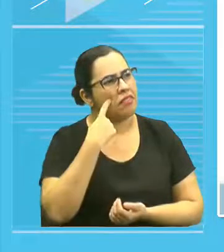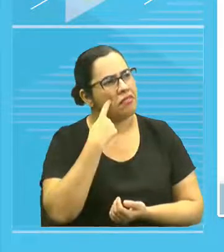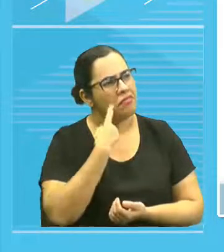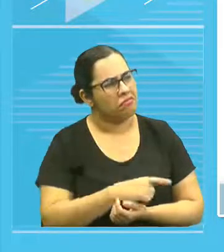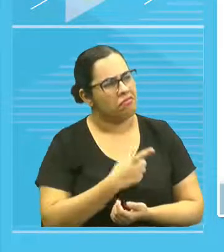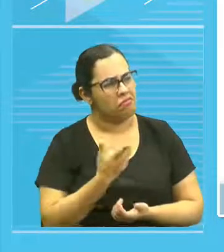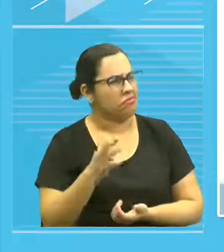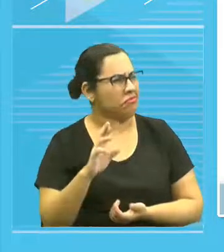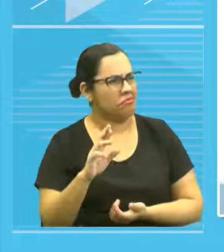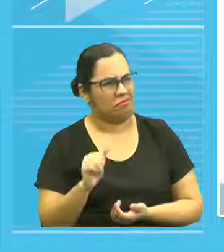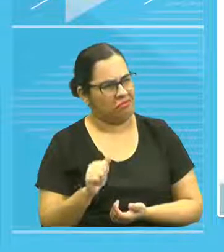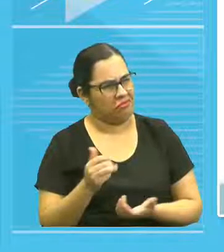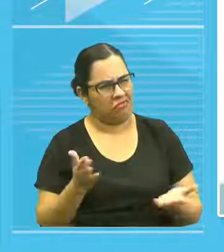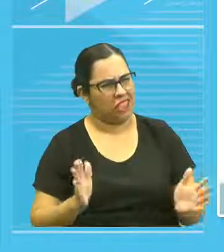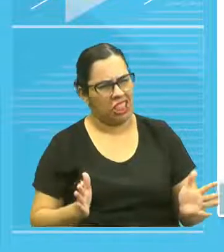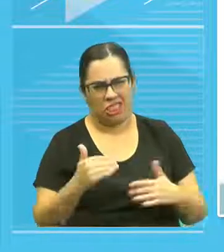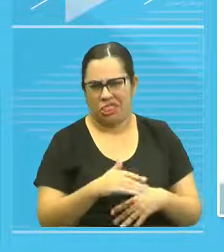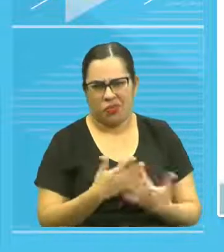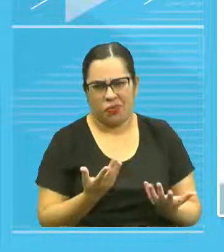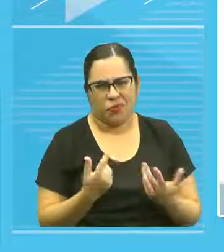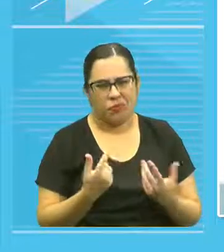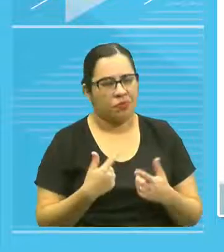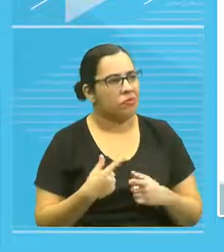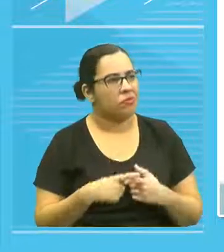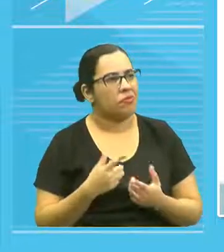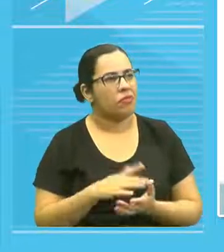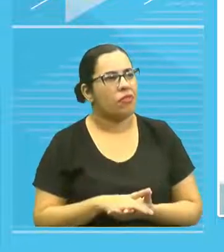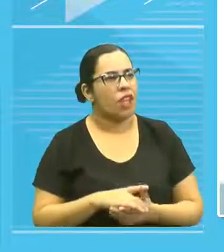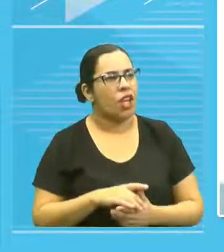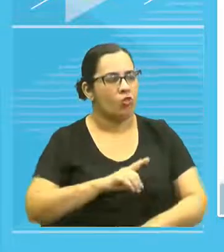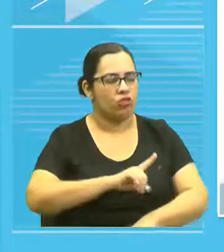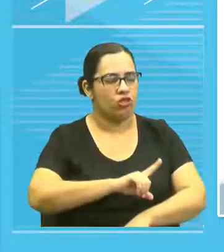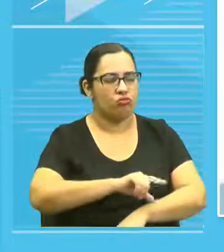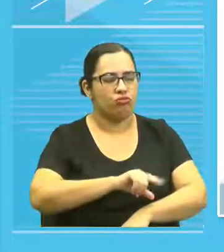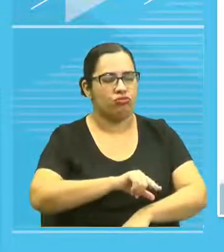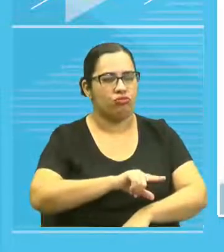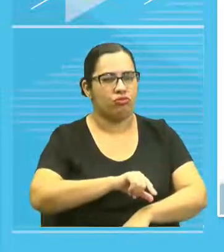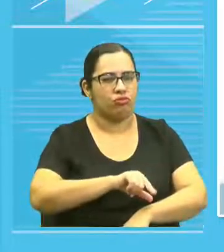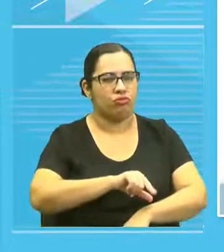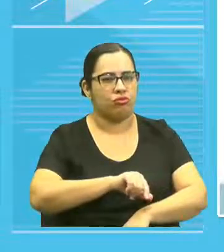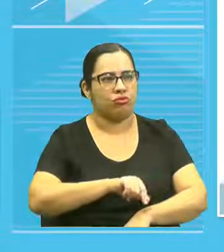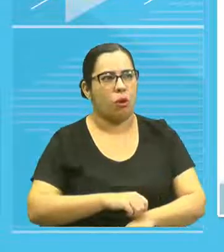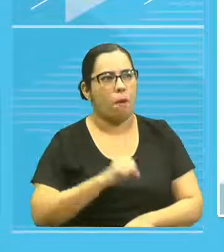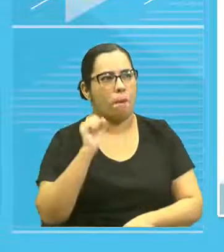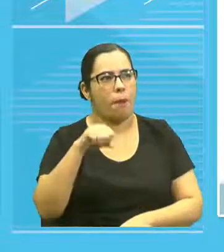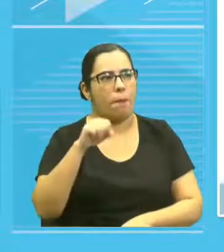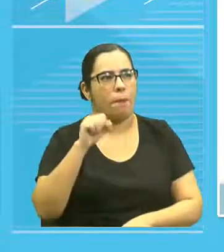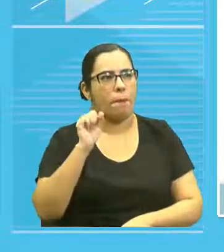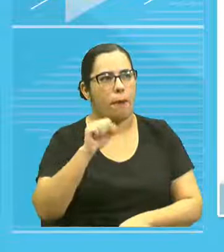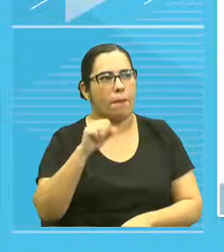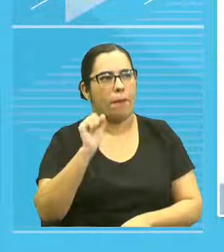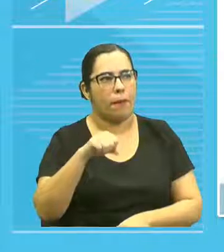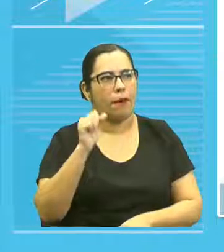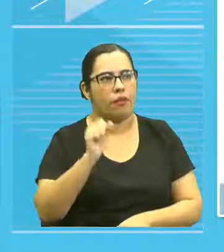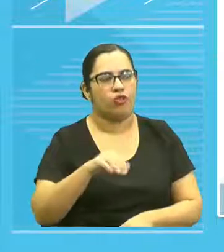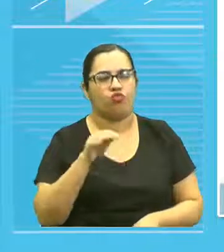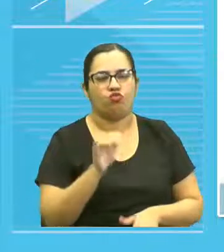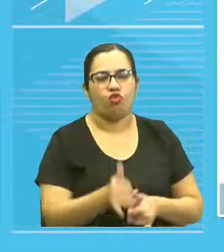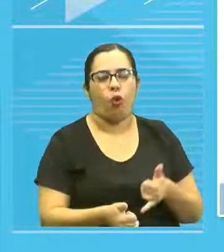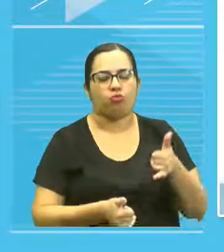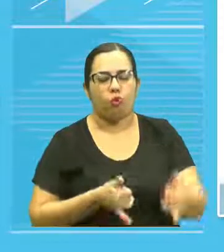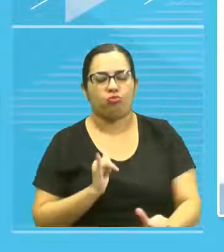caixa né mas é isso que tá aqui som do relógio toque toque som de bater na porta do andar com um